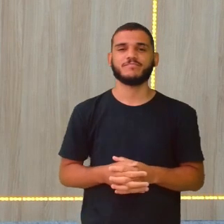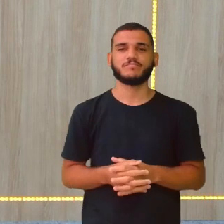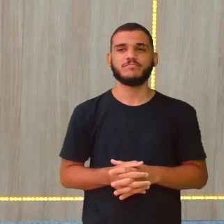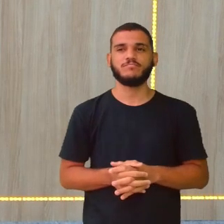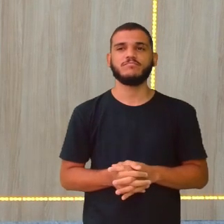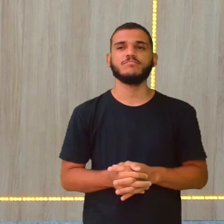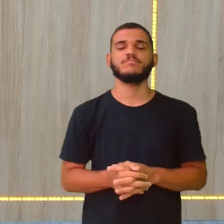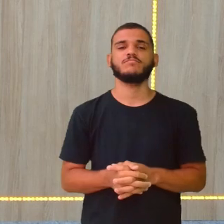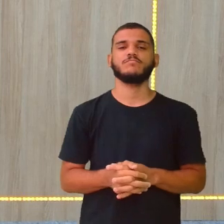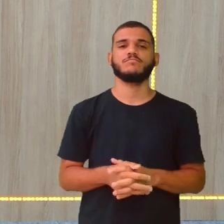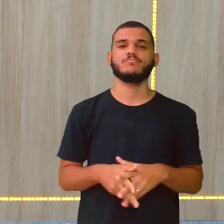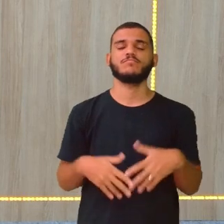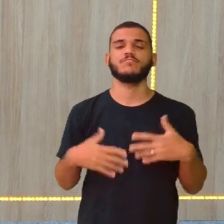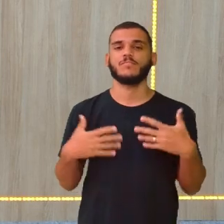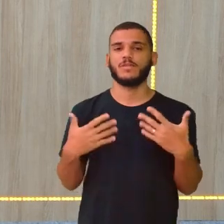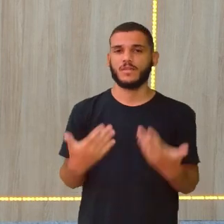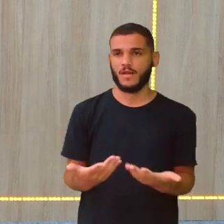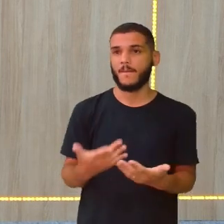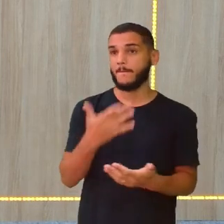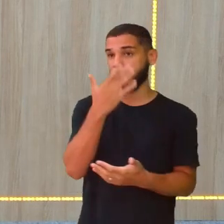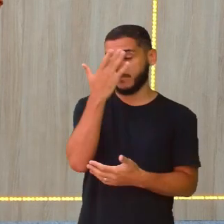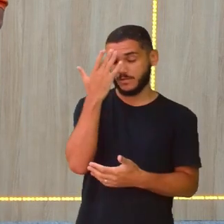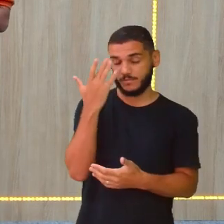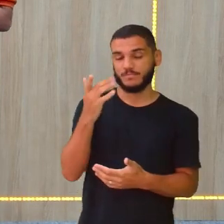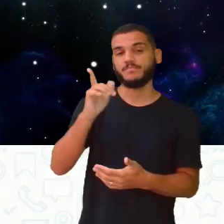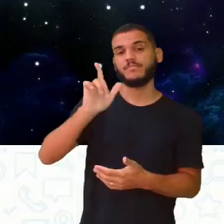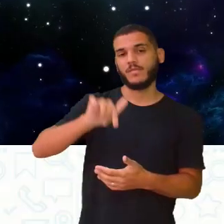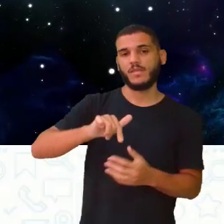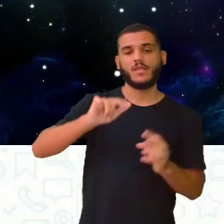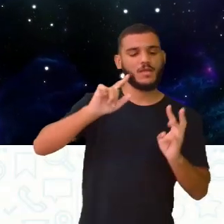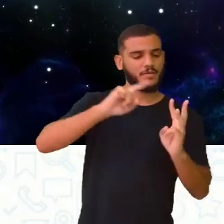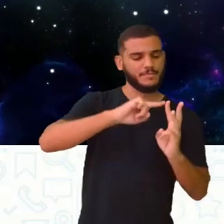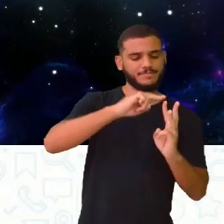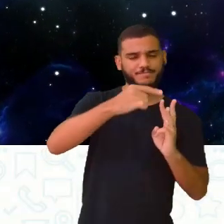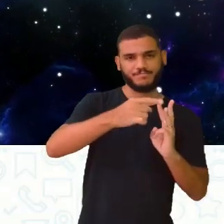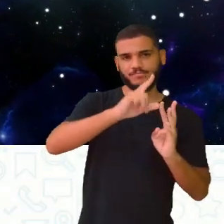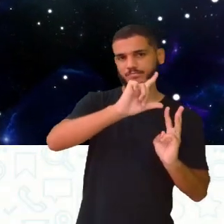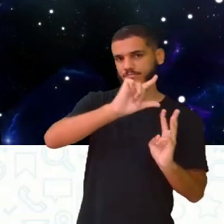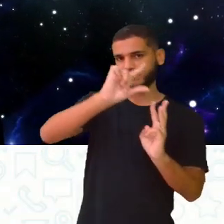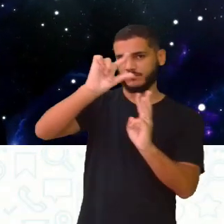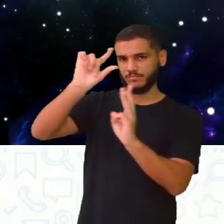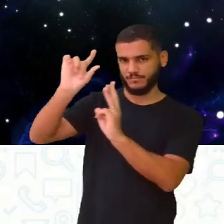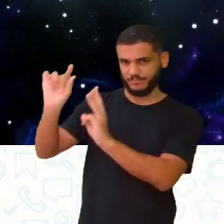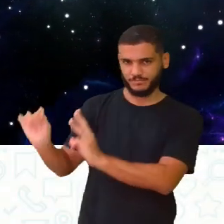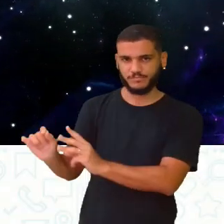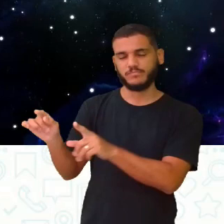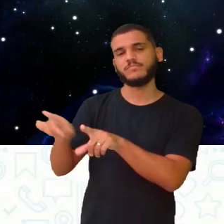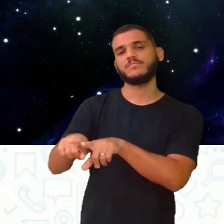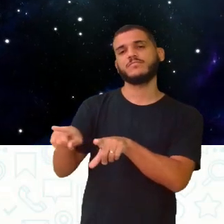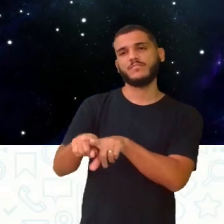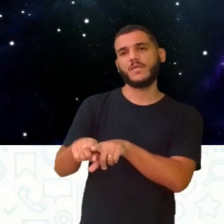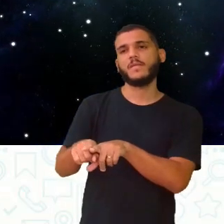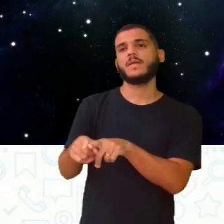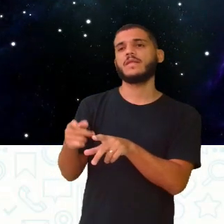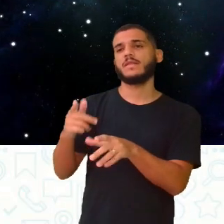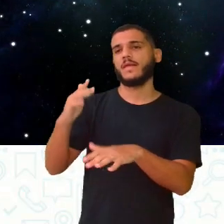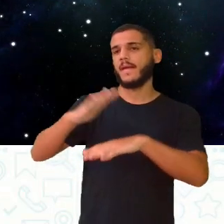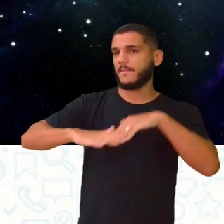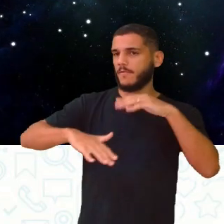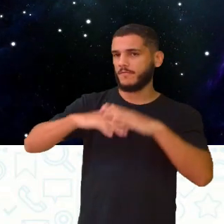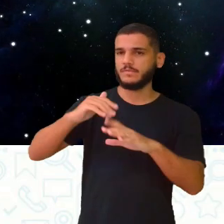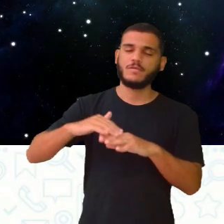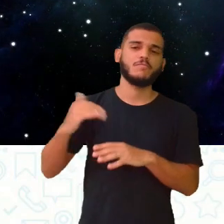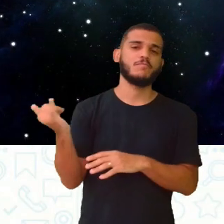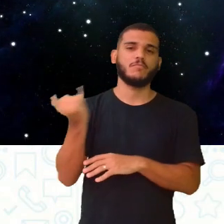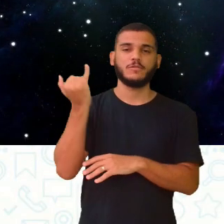incrível. Então, pessoal, além de ser reis magos, eram astrólogos e também astrônomos que